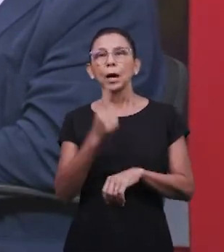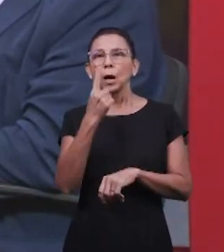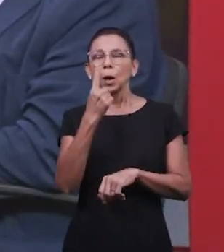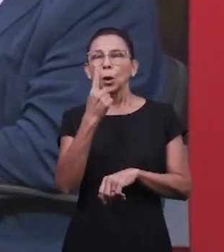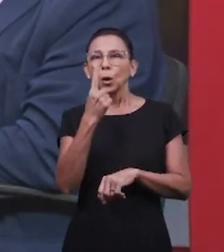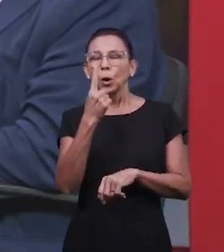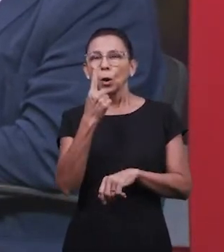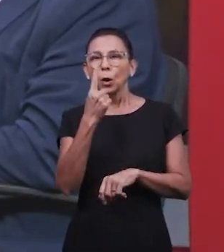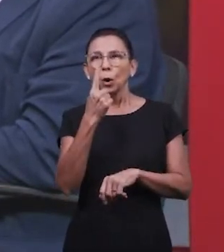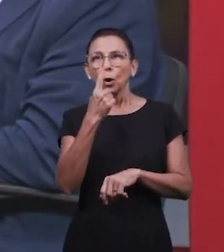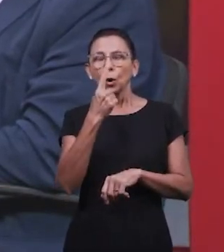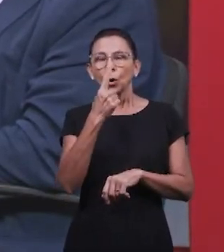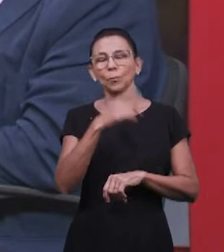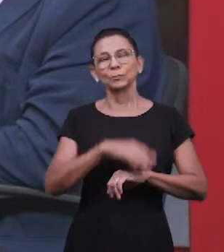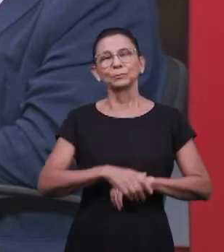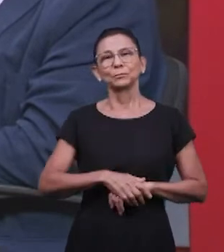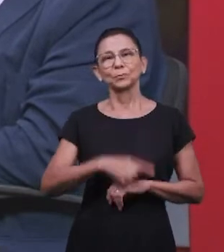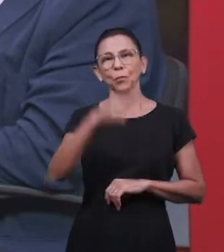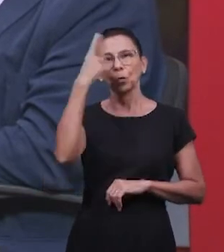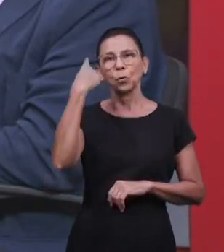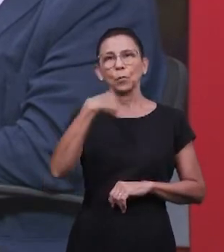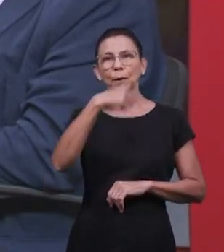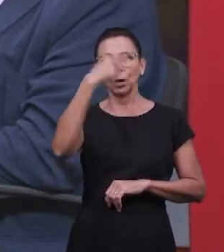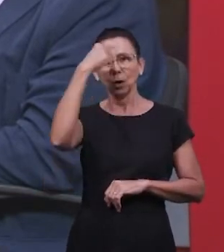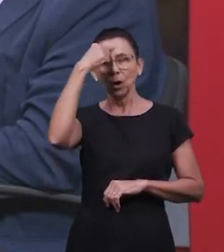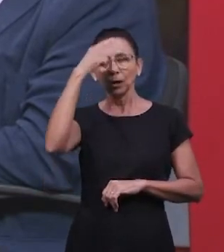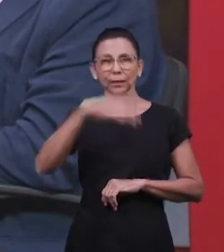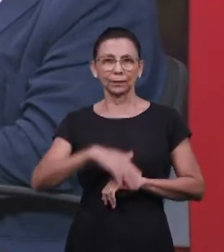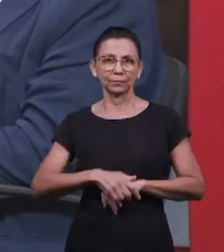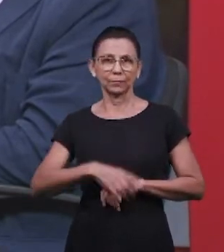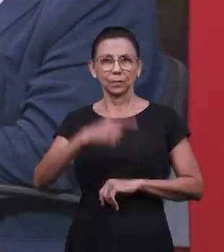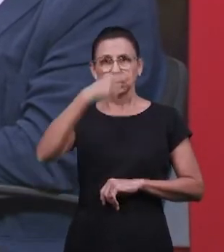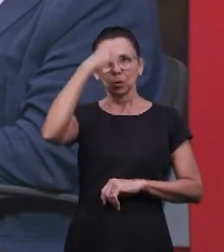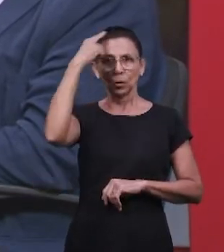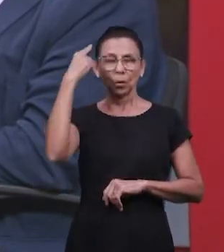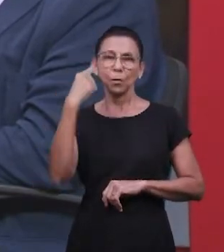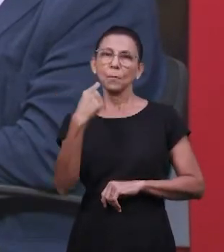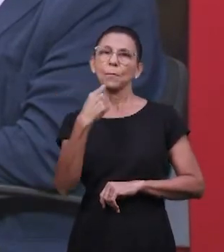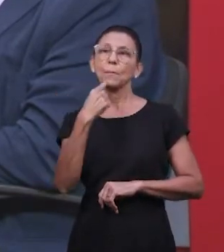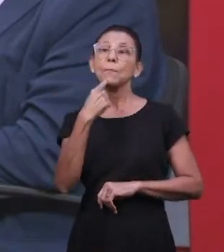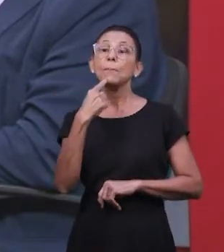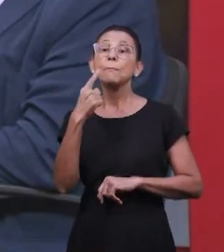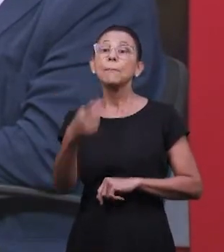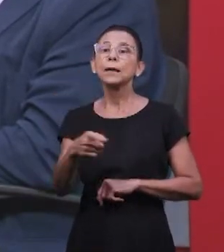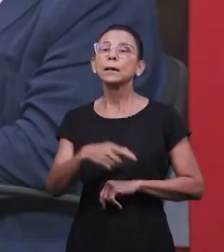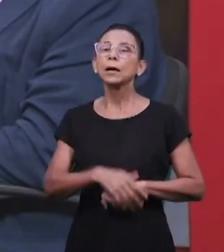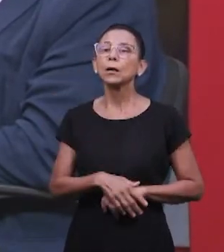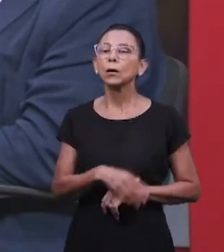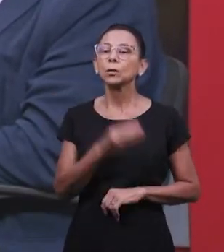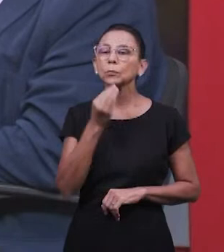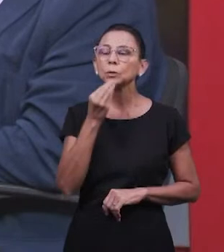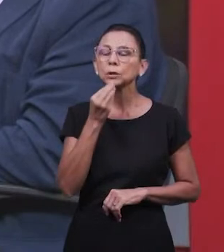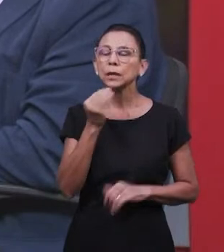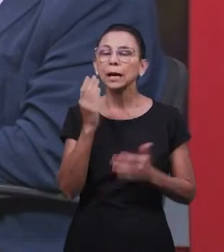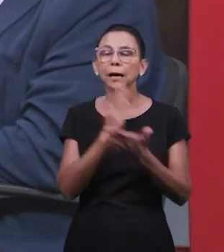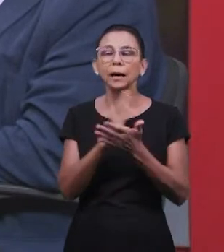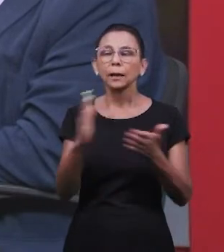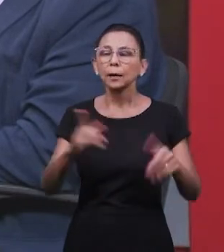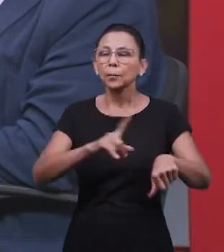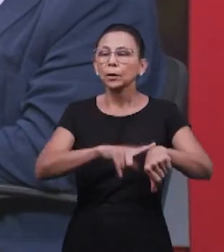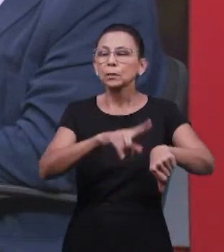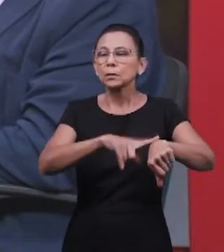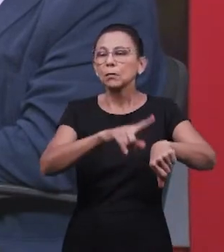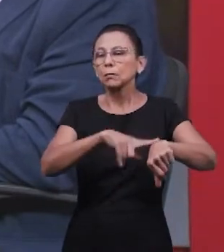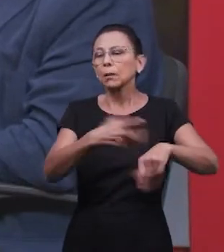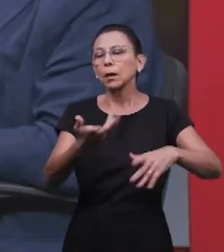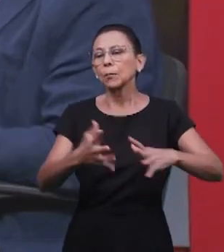hora, você tem mais uma oportunidade. Então, eu te dou a outra, acabou o tempo do uso do celular. Mas não só mais o tempo.